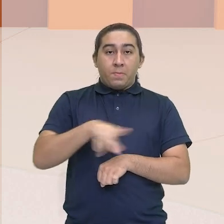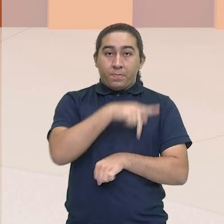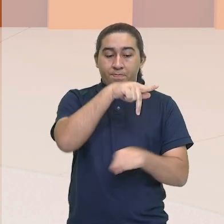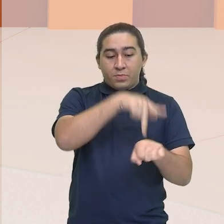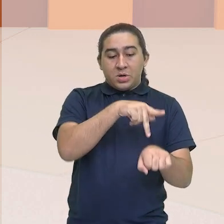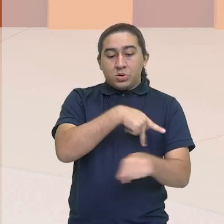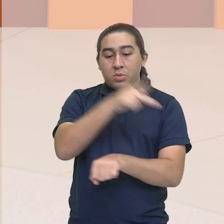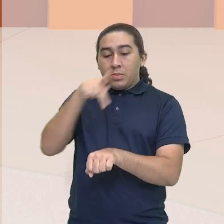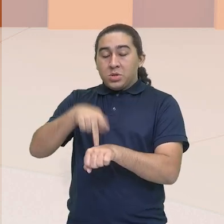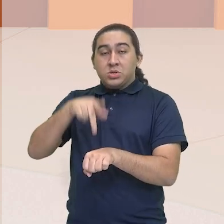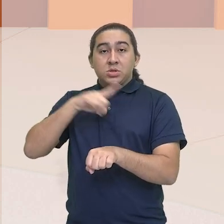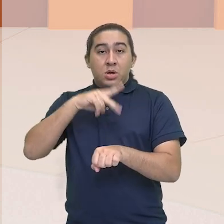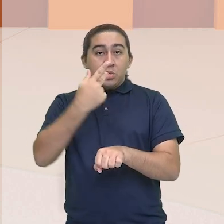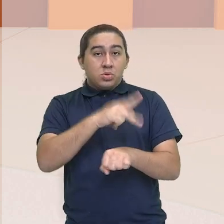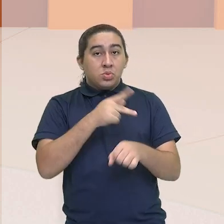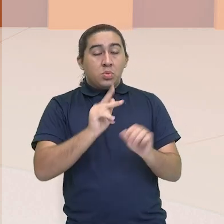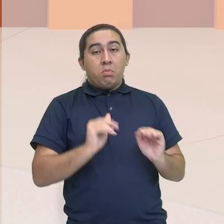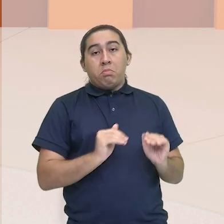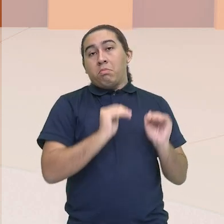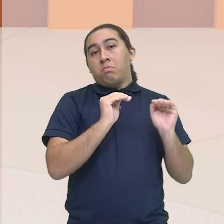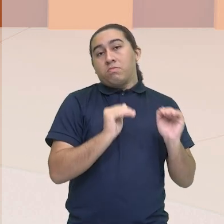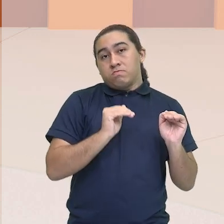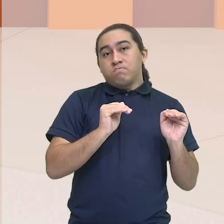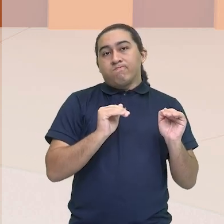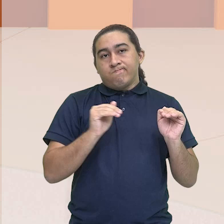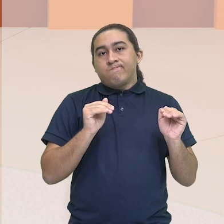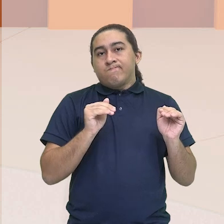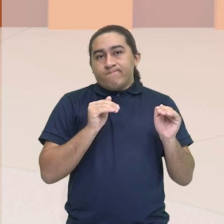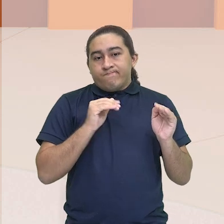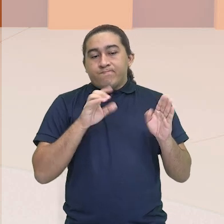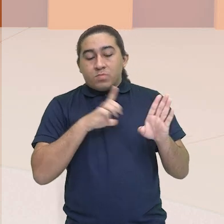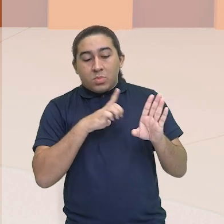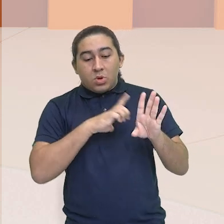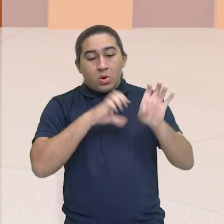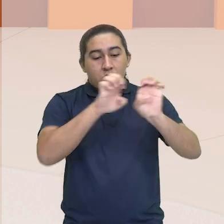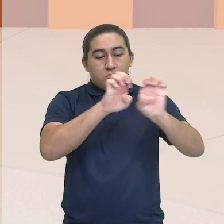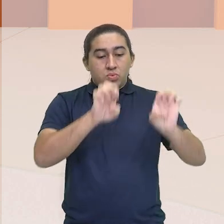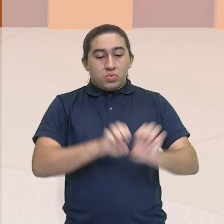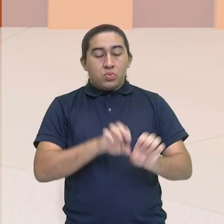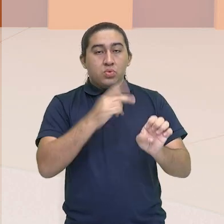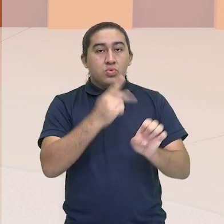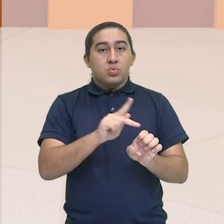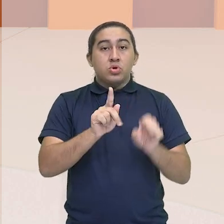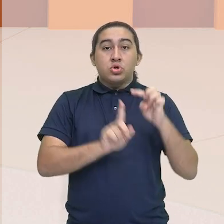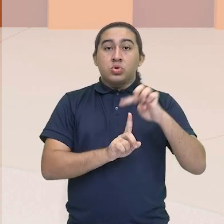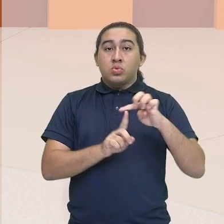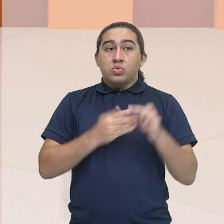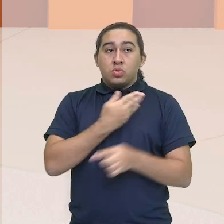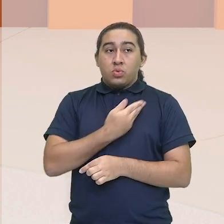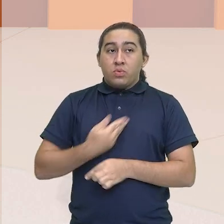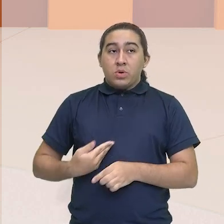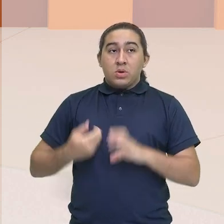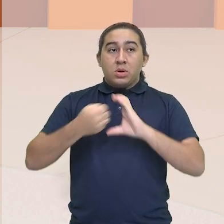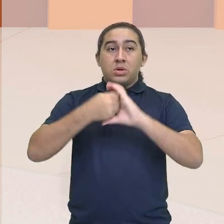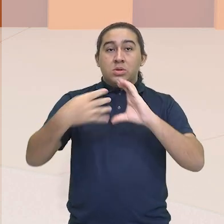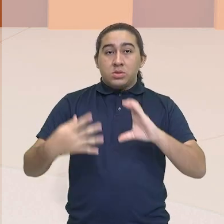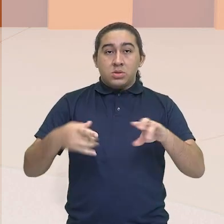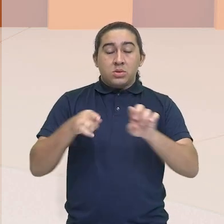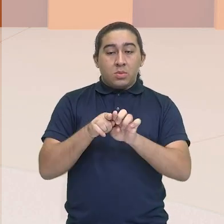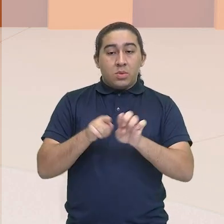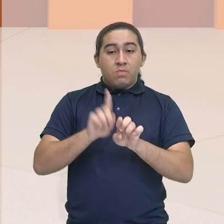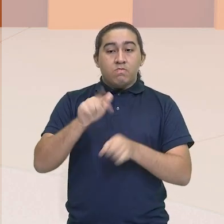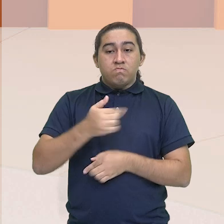sua soberania, cada país tem o seu tipo de governo, a sua característica de governo. E esse governo,